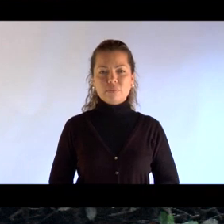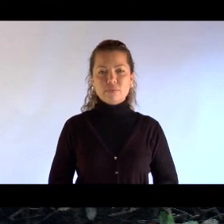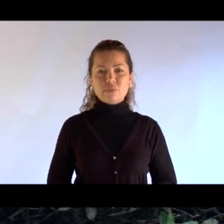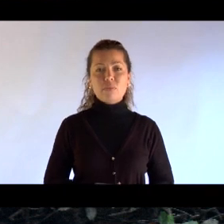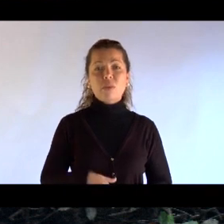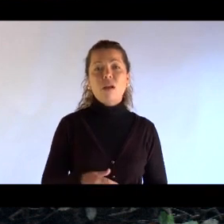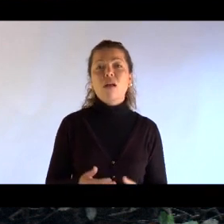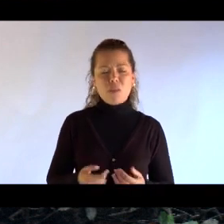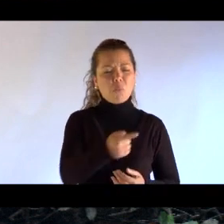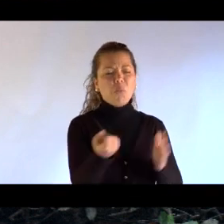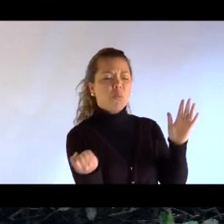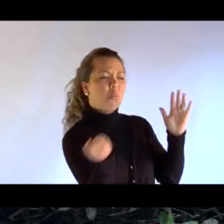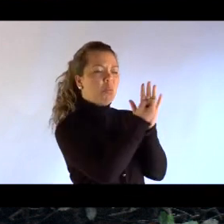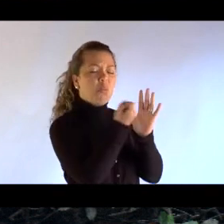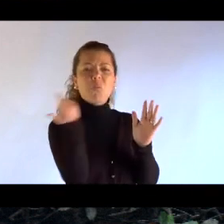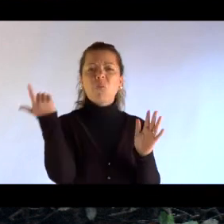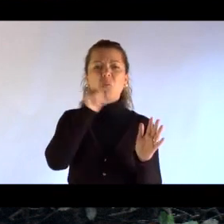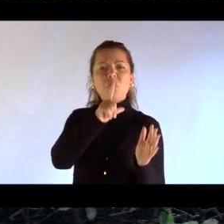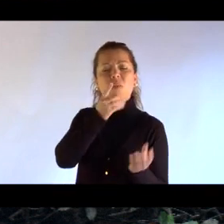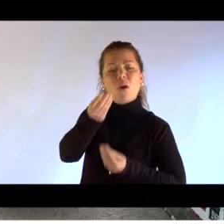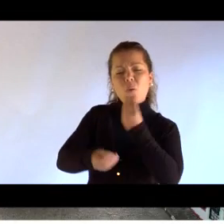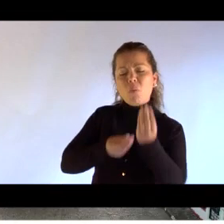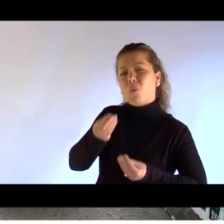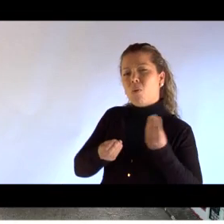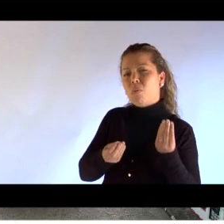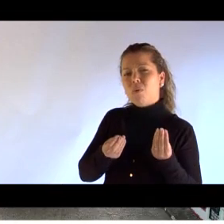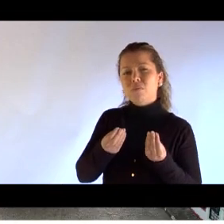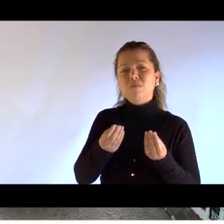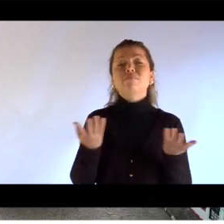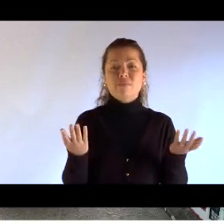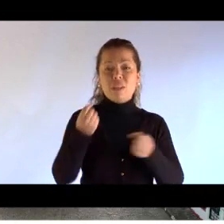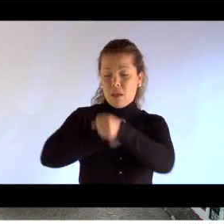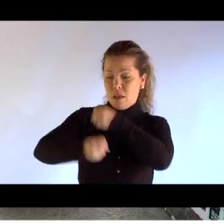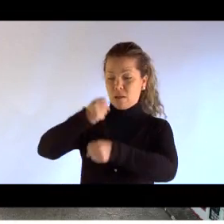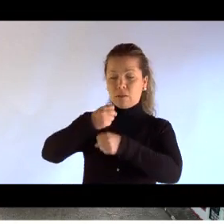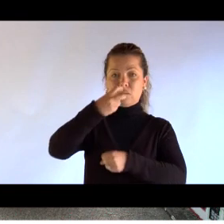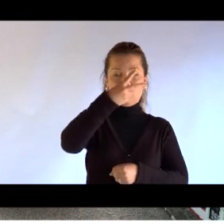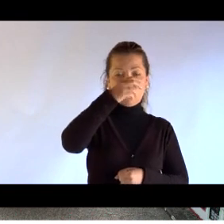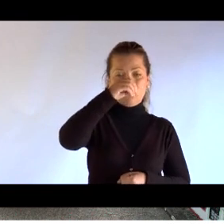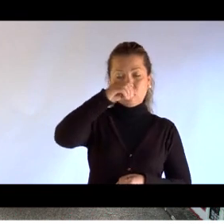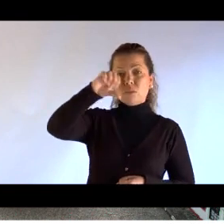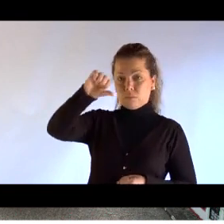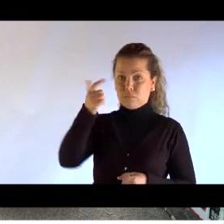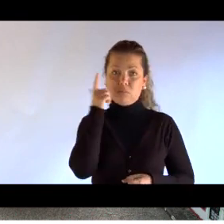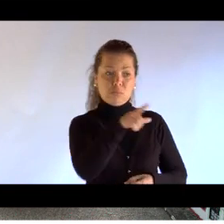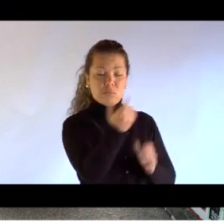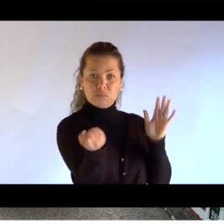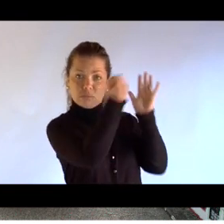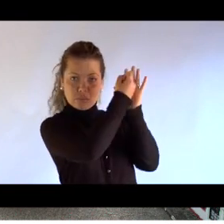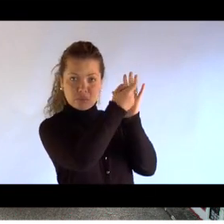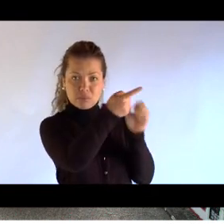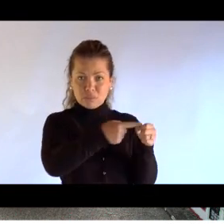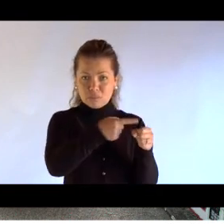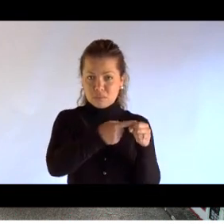forma de trazer à tona uma parte da história que permaneceu até então às margens do que se contou sobre